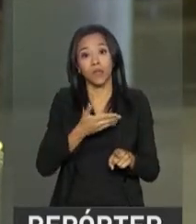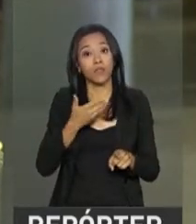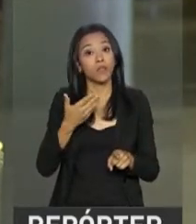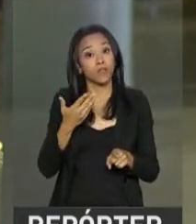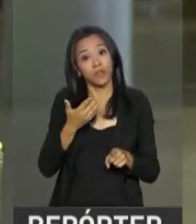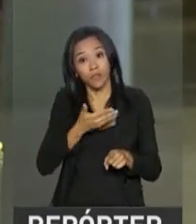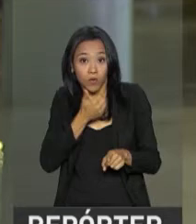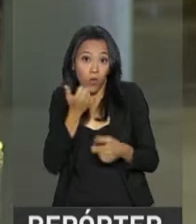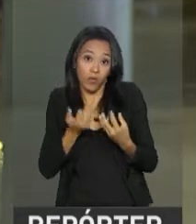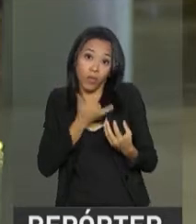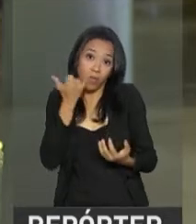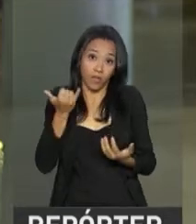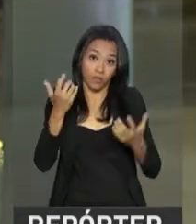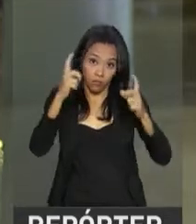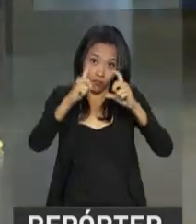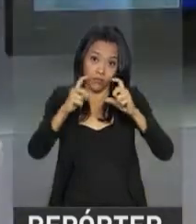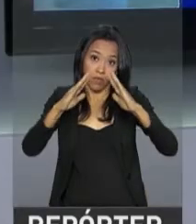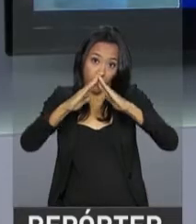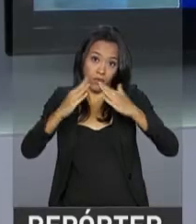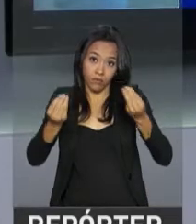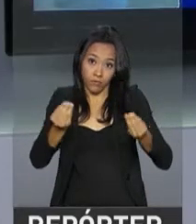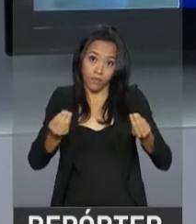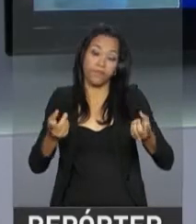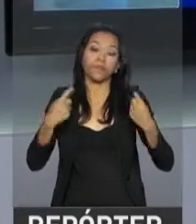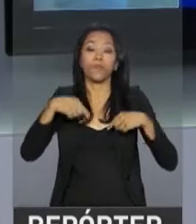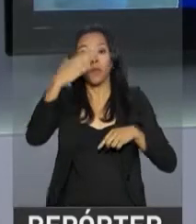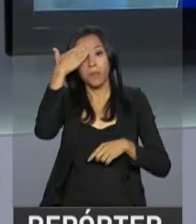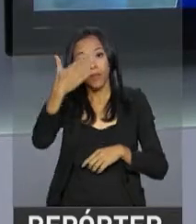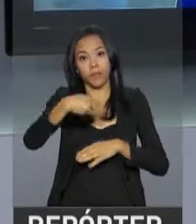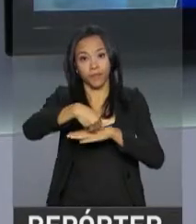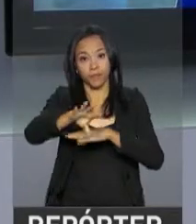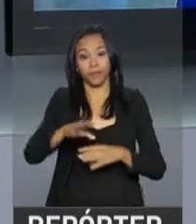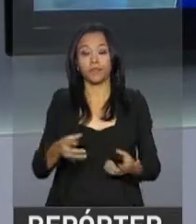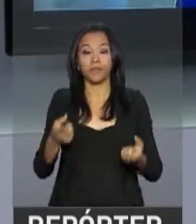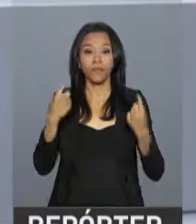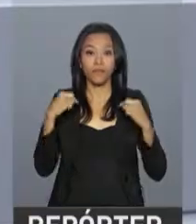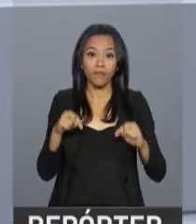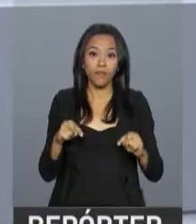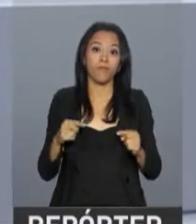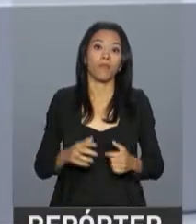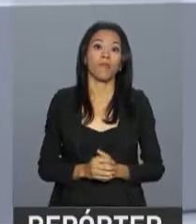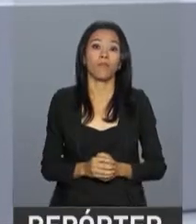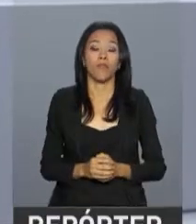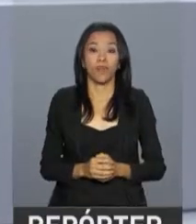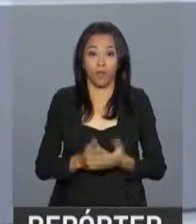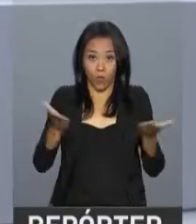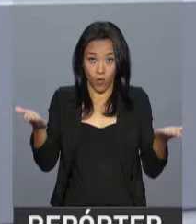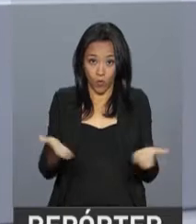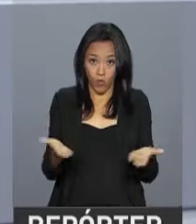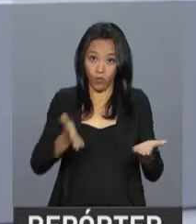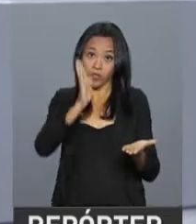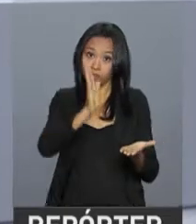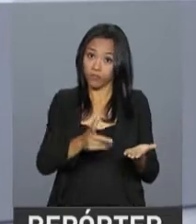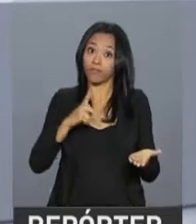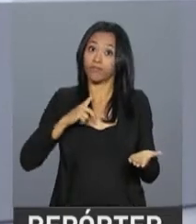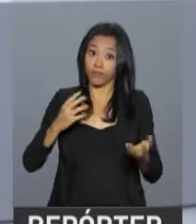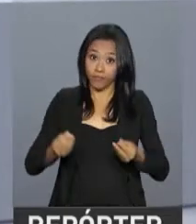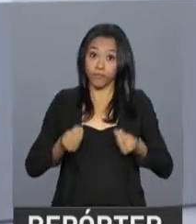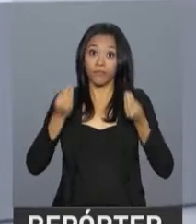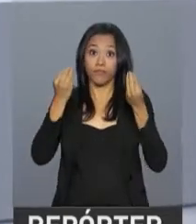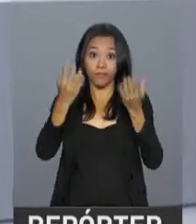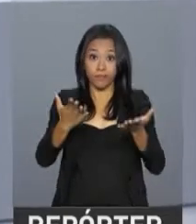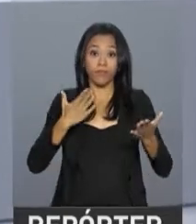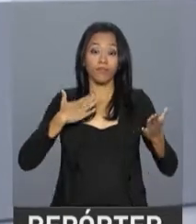habitações volto com vocês a isso muito obrigada pablo pelas suas informações e hoje teve entrega do minha casa minha